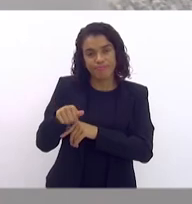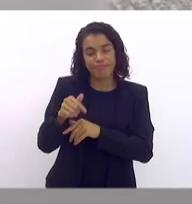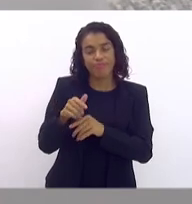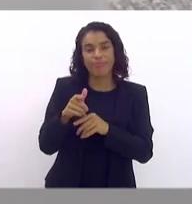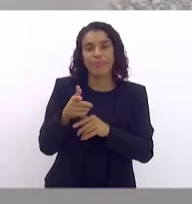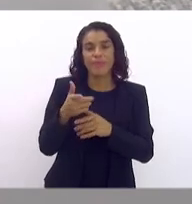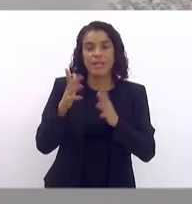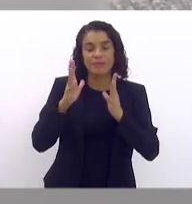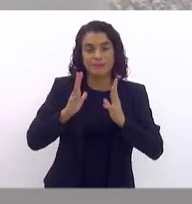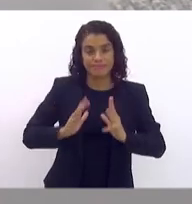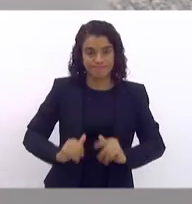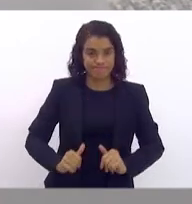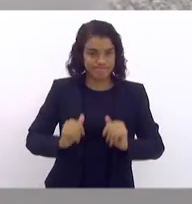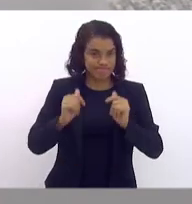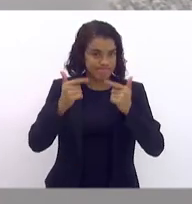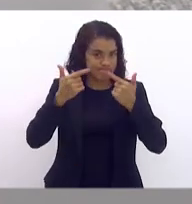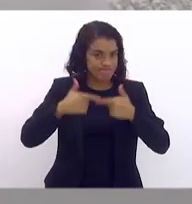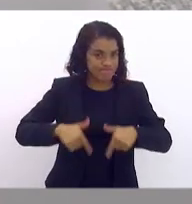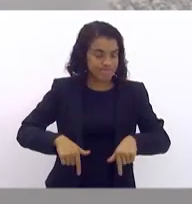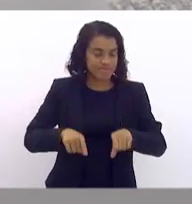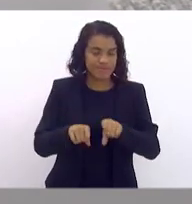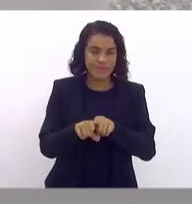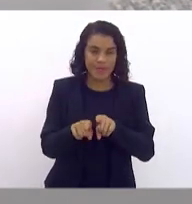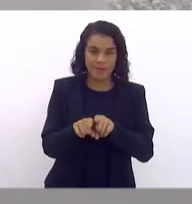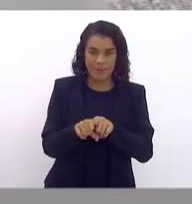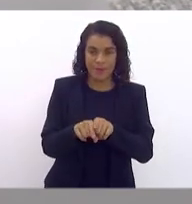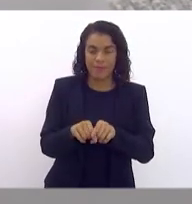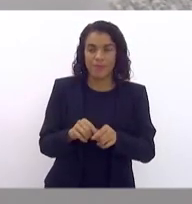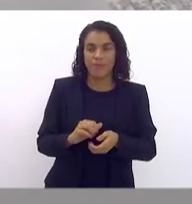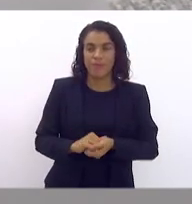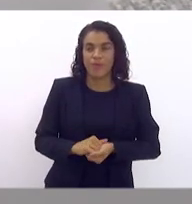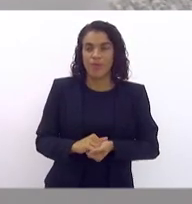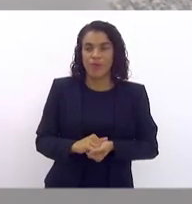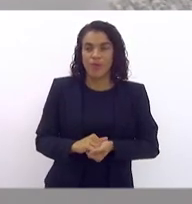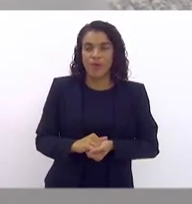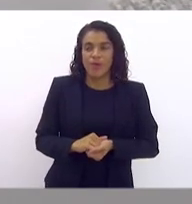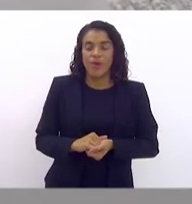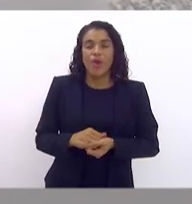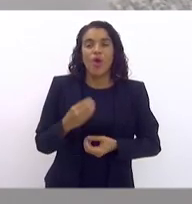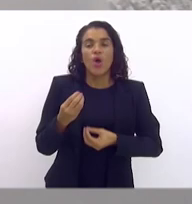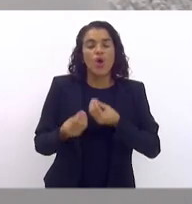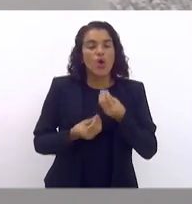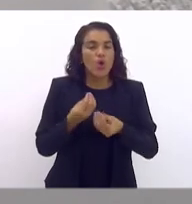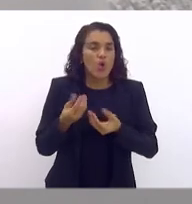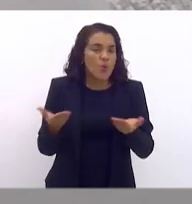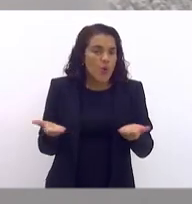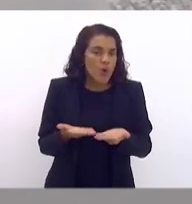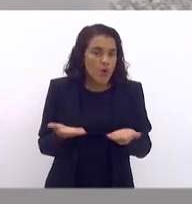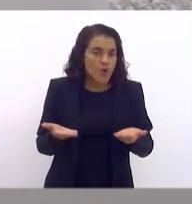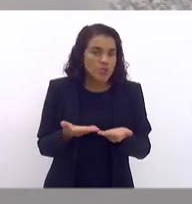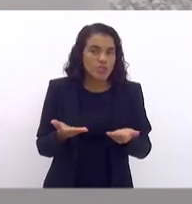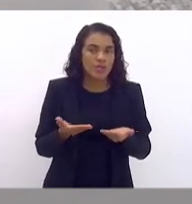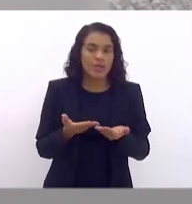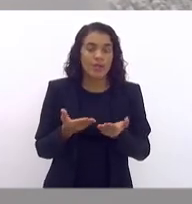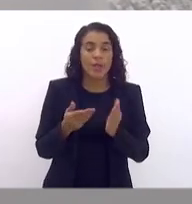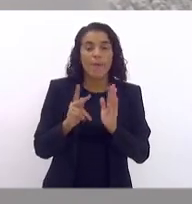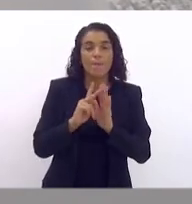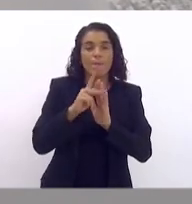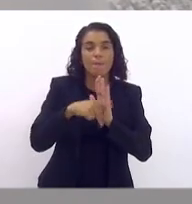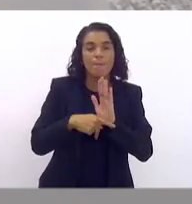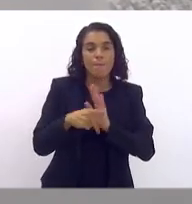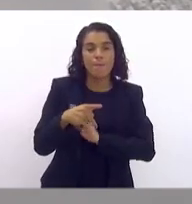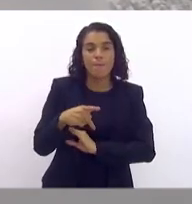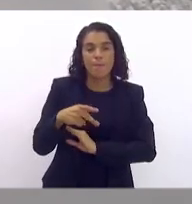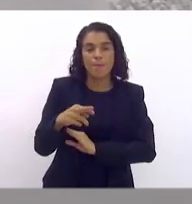idônea e prosseguiu ao longo do processo de forma idônea como fazemos isso hoje através de um protocolo a